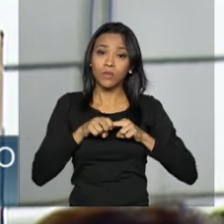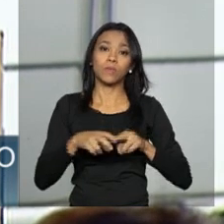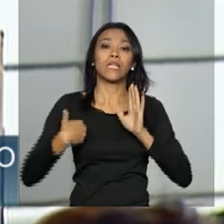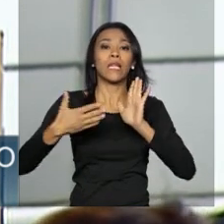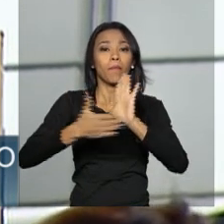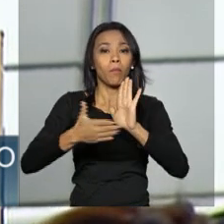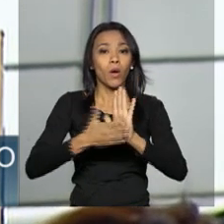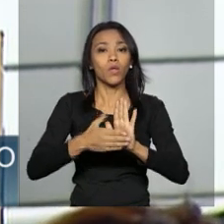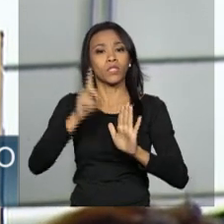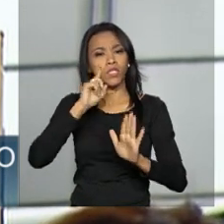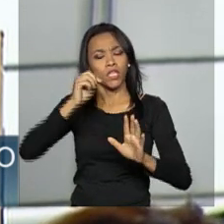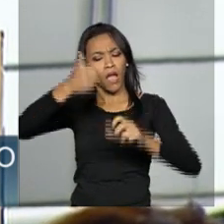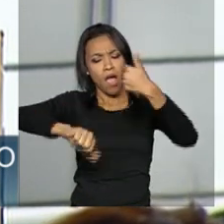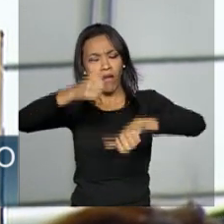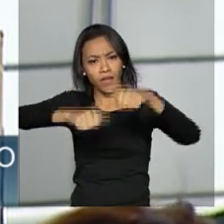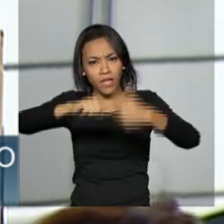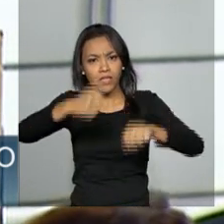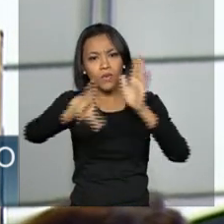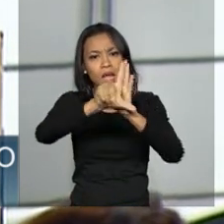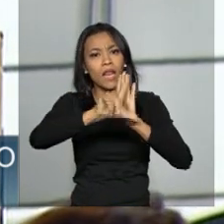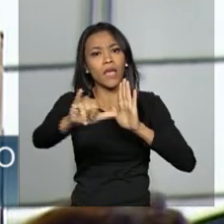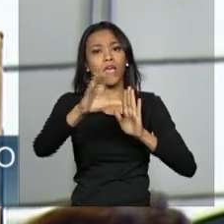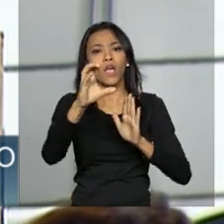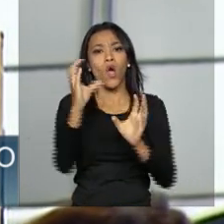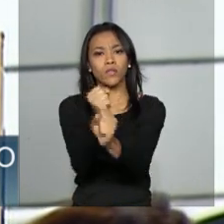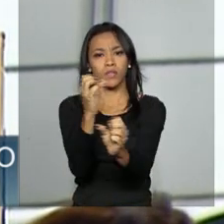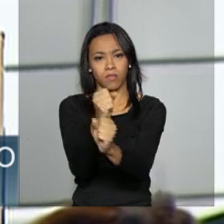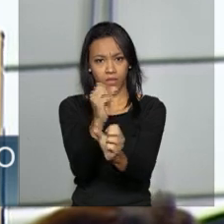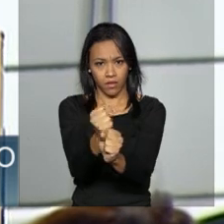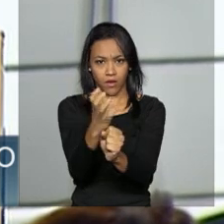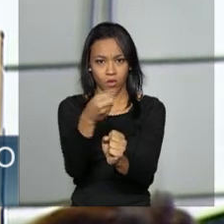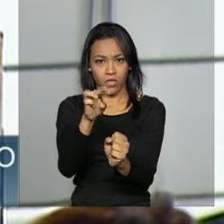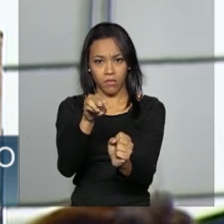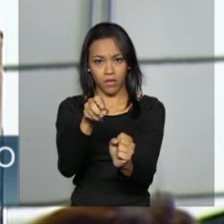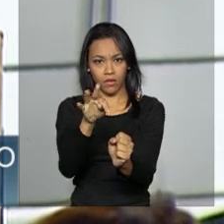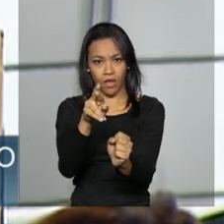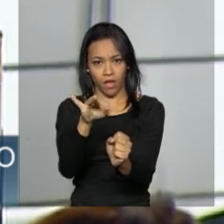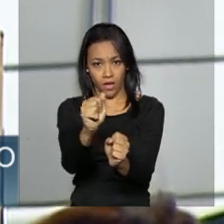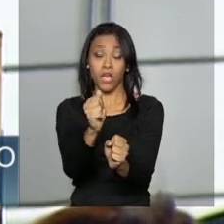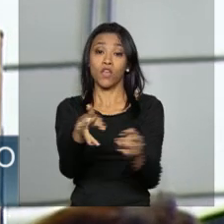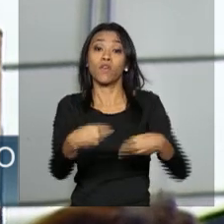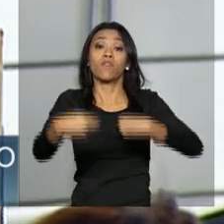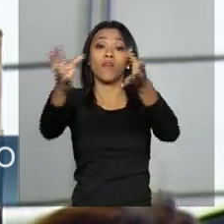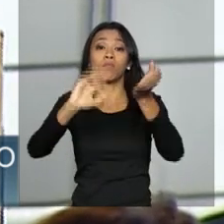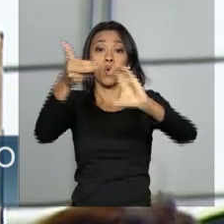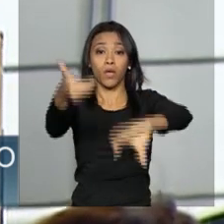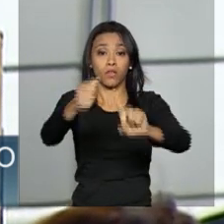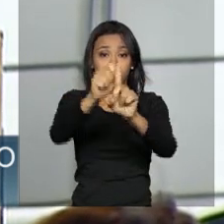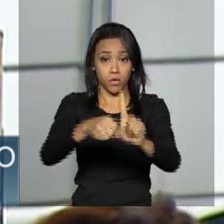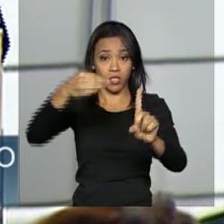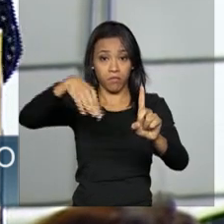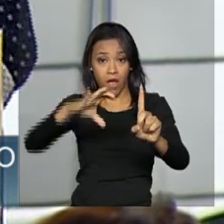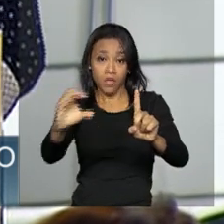de revisão da Lei Orçamentária de 2016, que enviamos ao Congresso Nacional em março,